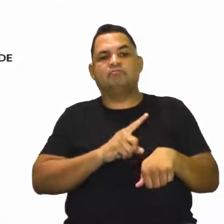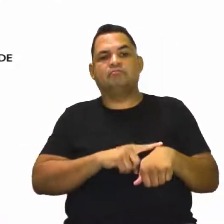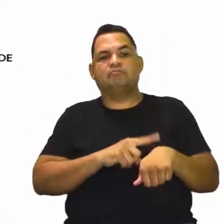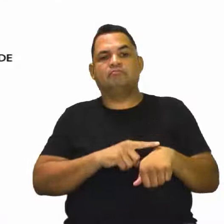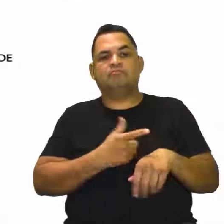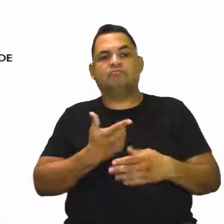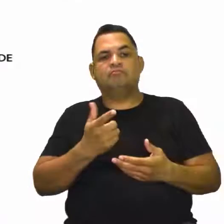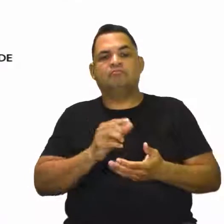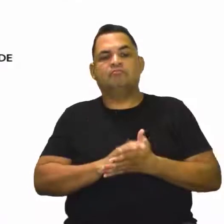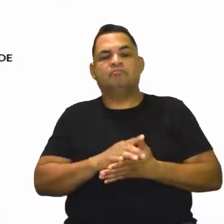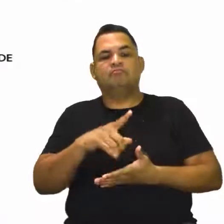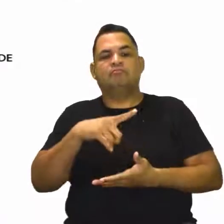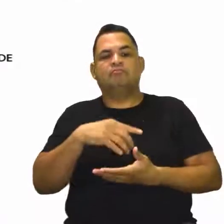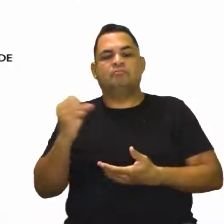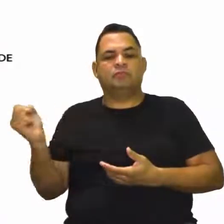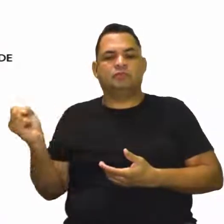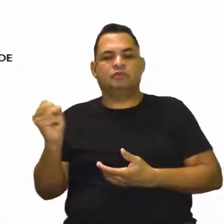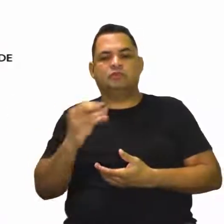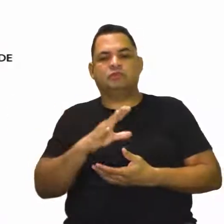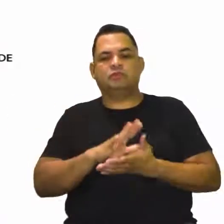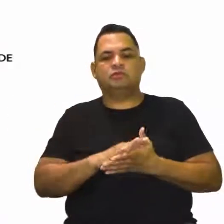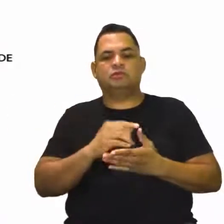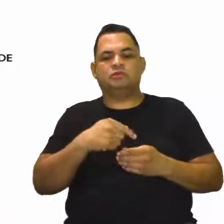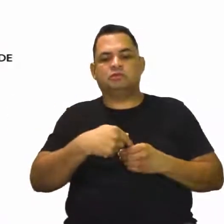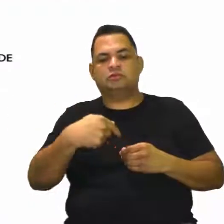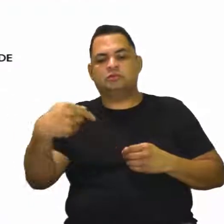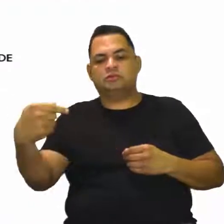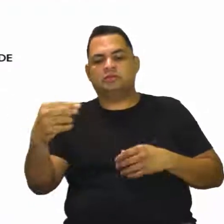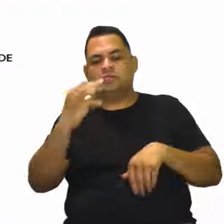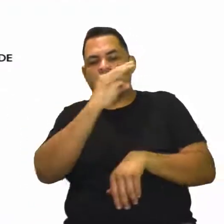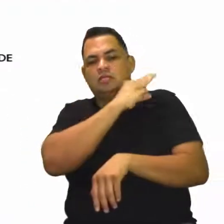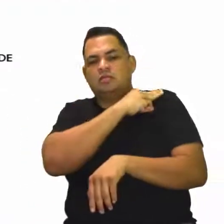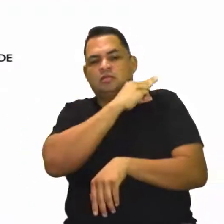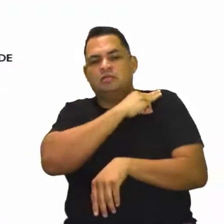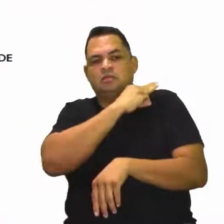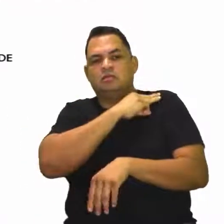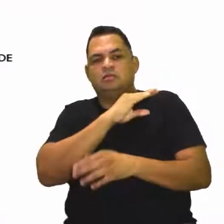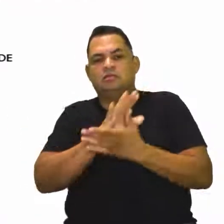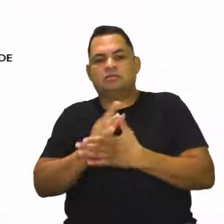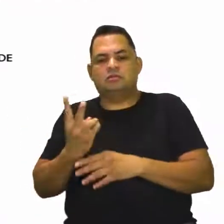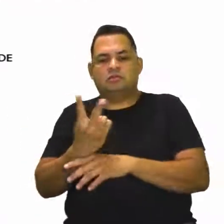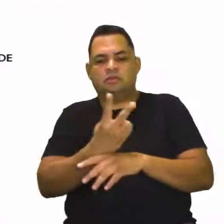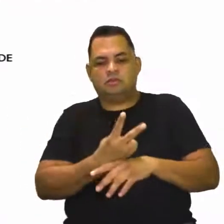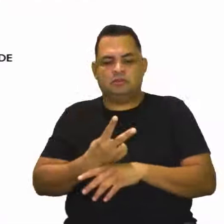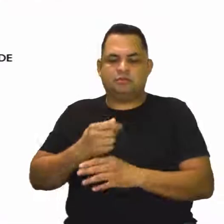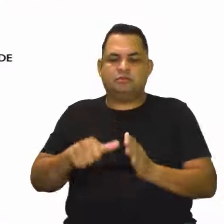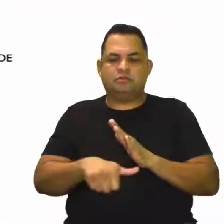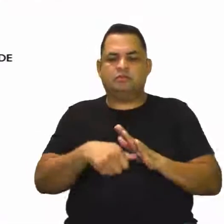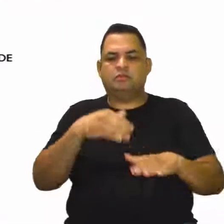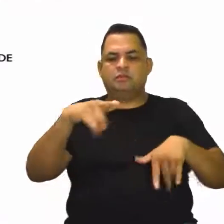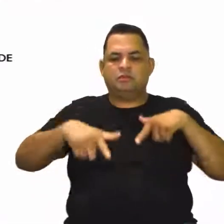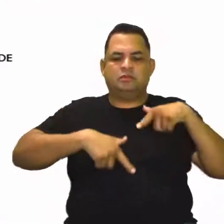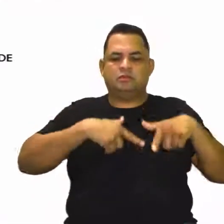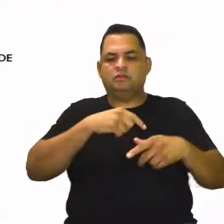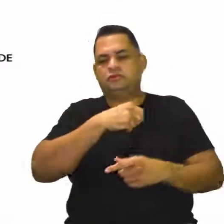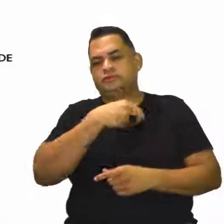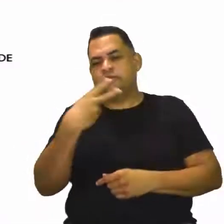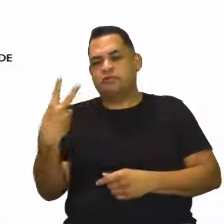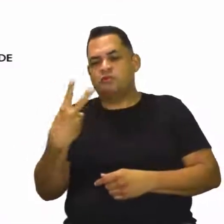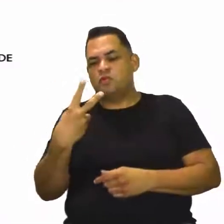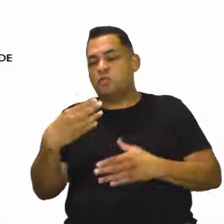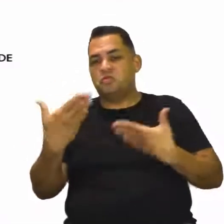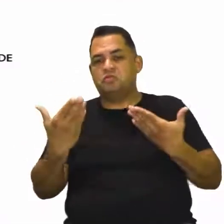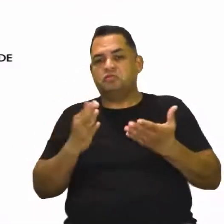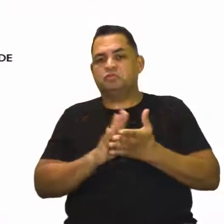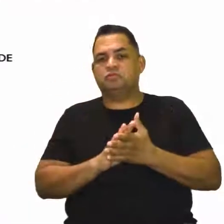gente começa a pensar que os jovens estão saindo do ensino médio, estão indo em busca do seu primeiro emprego ou do seu segundo, enfim,